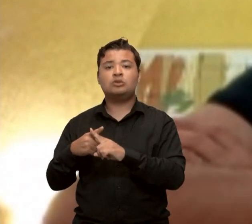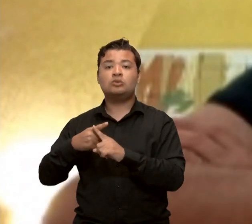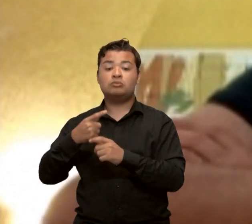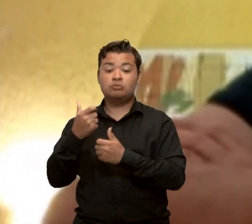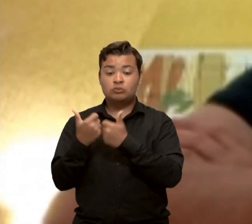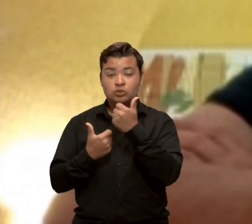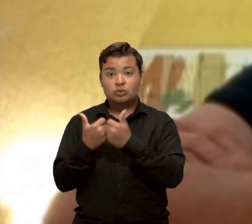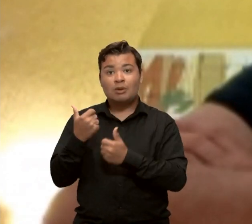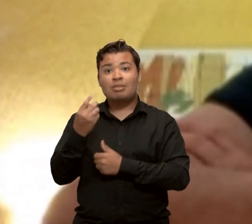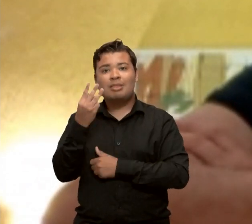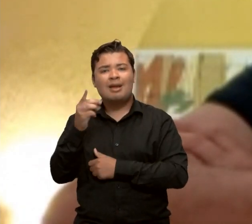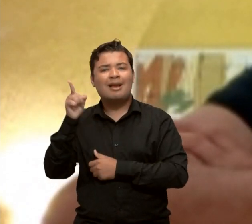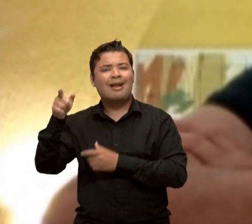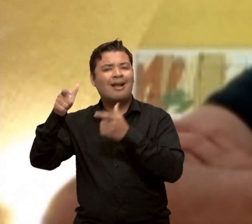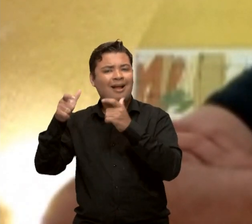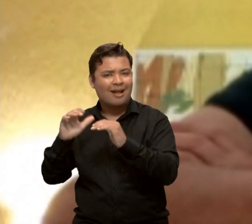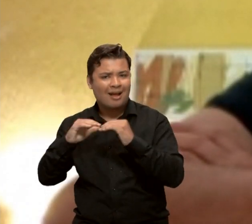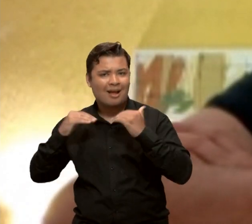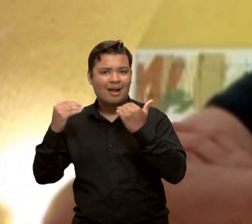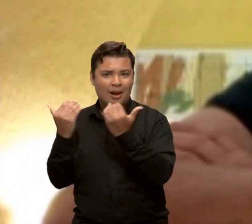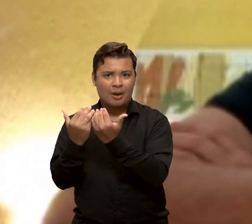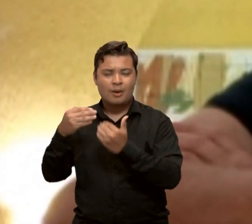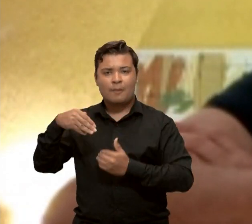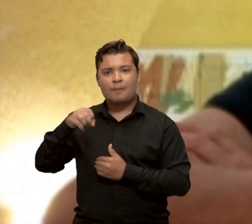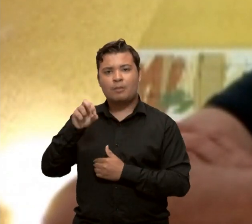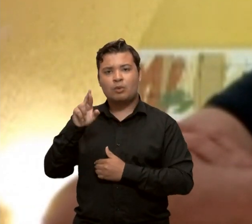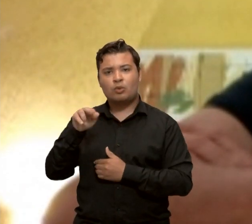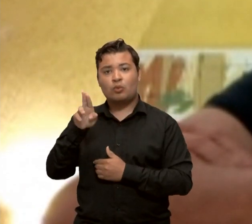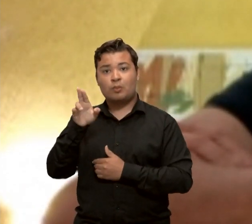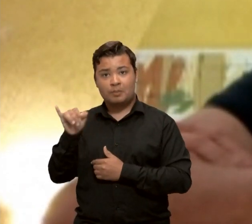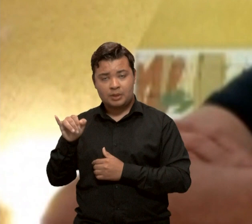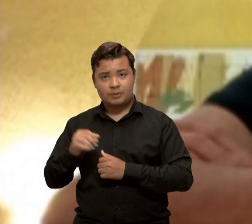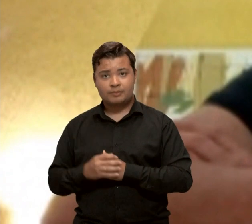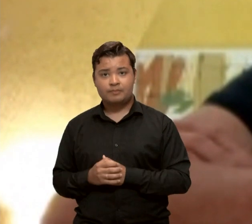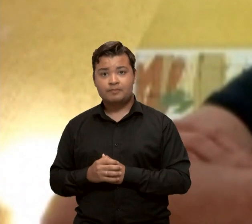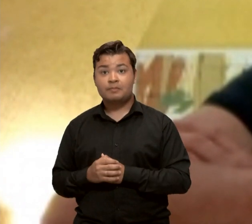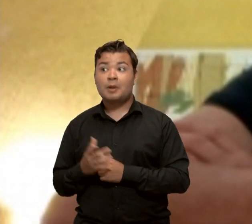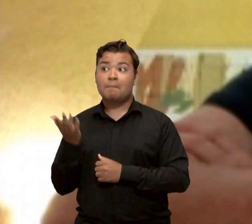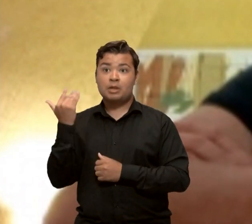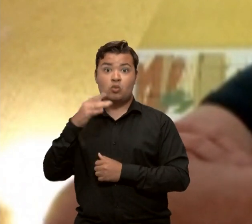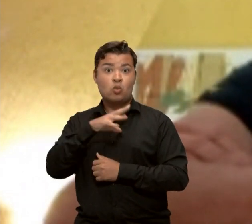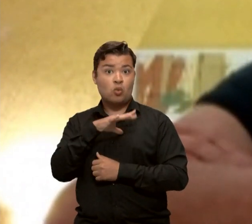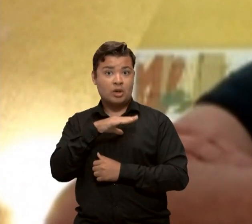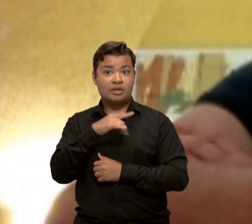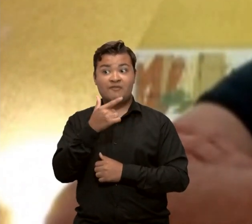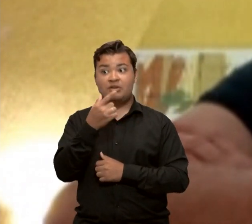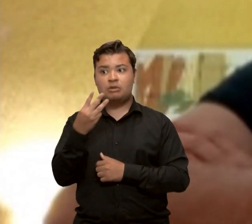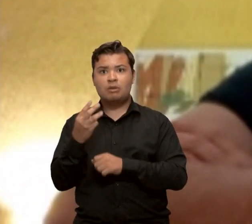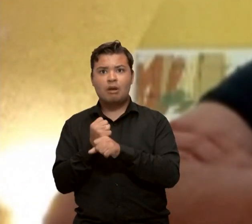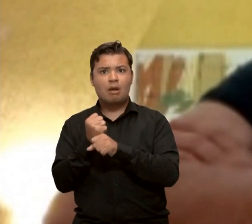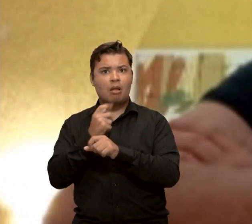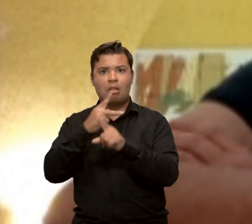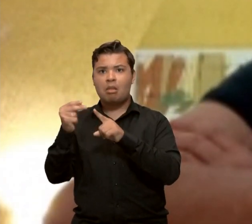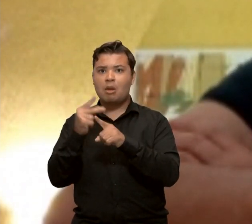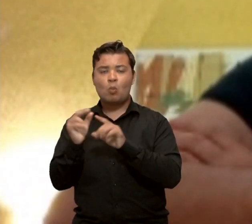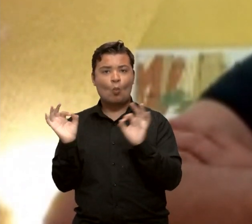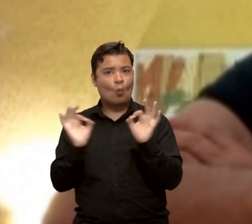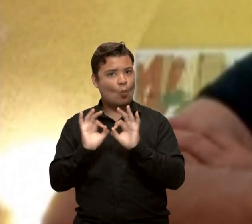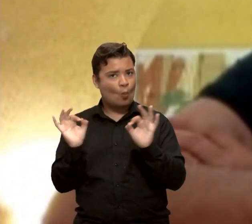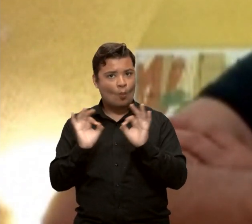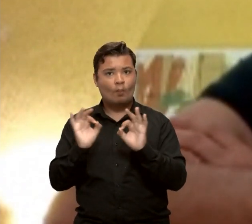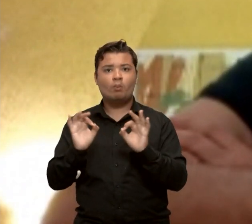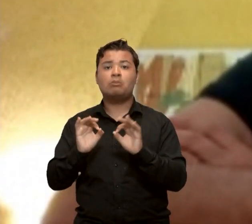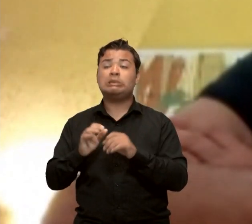no Morumbi. O Corinthians, na época, fazia 23 anos que não era campeão, então, assim, de uma